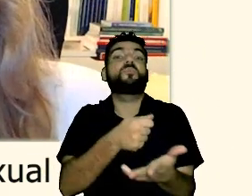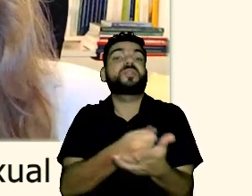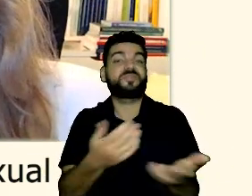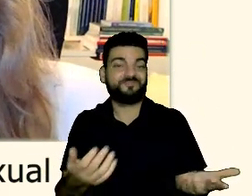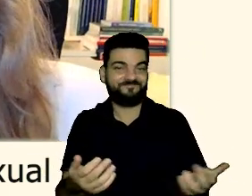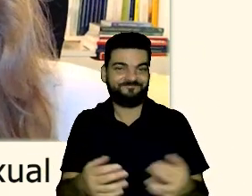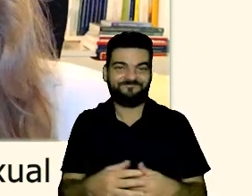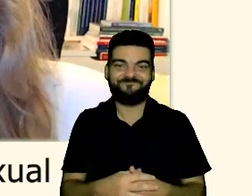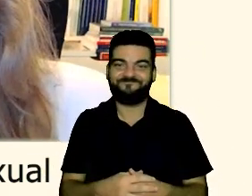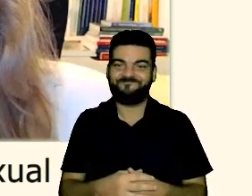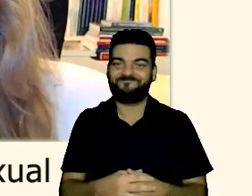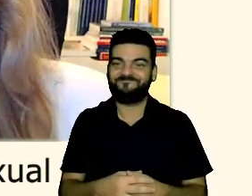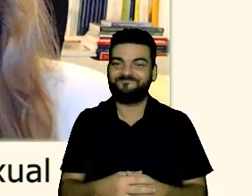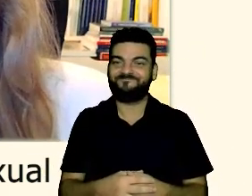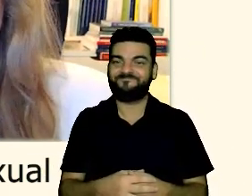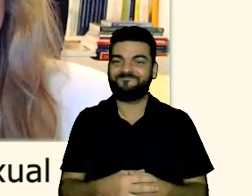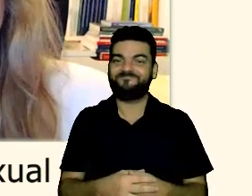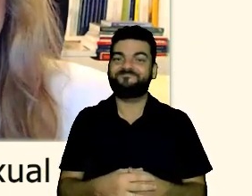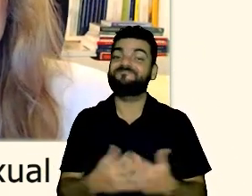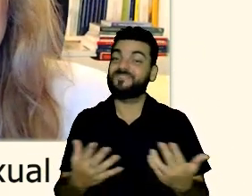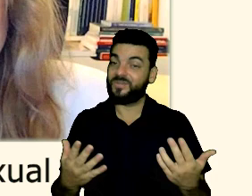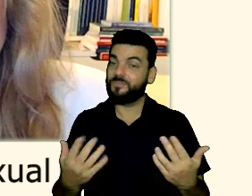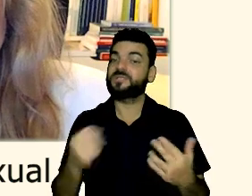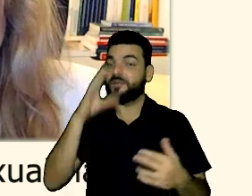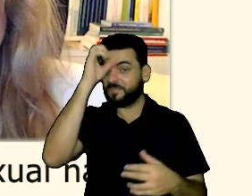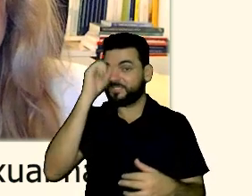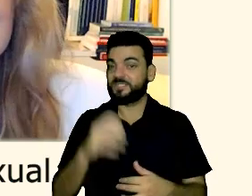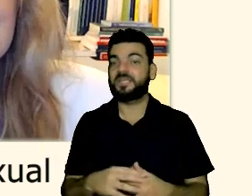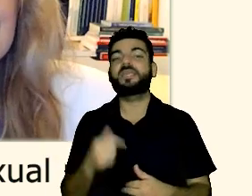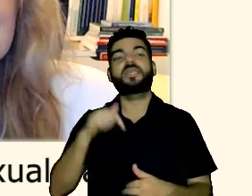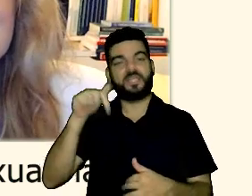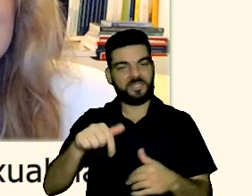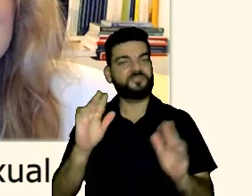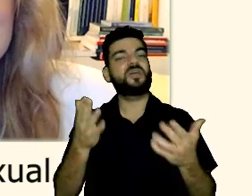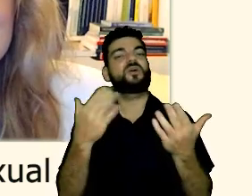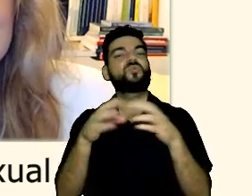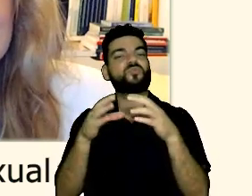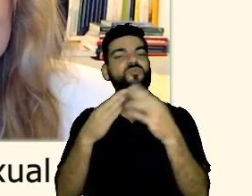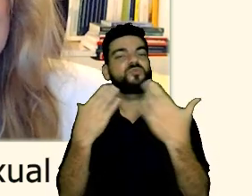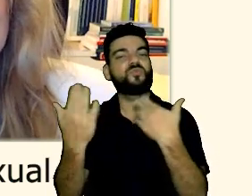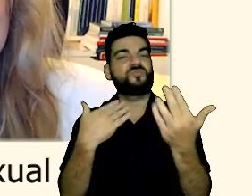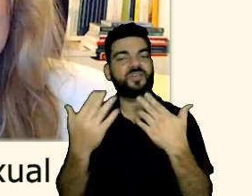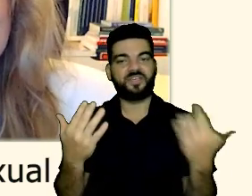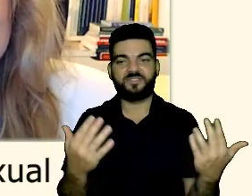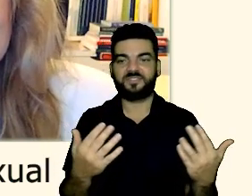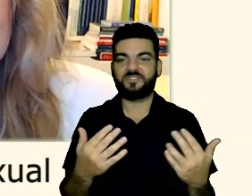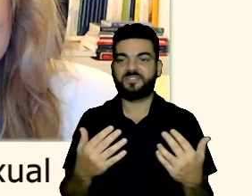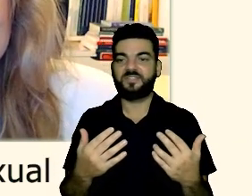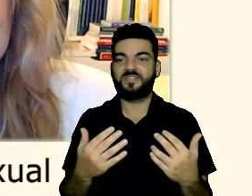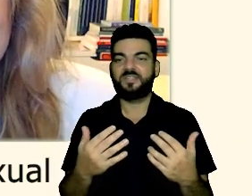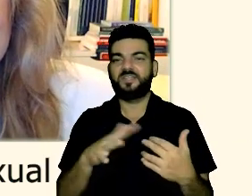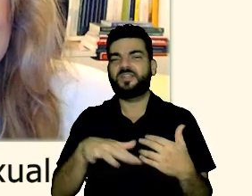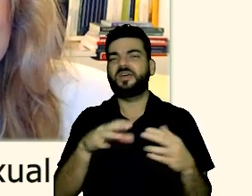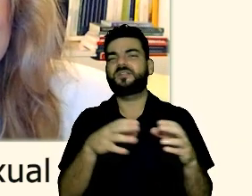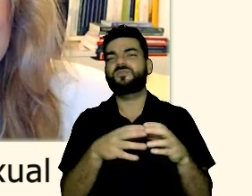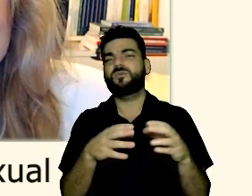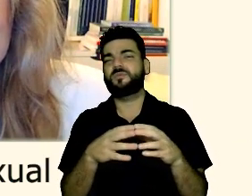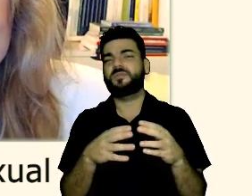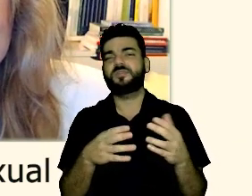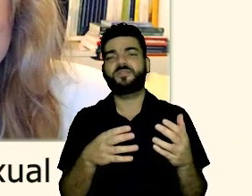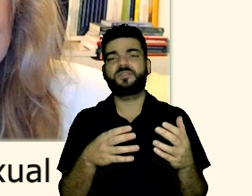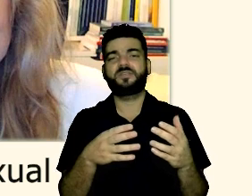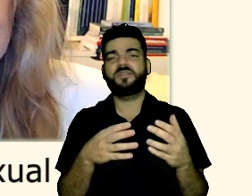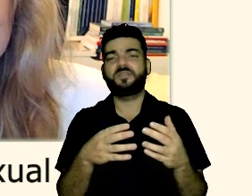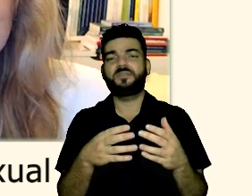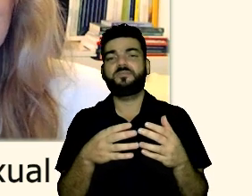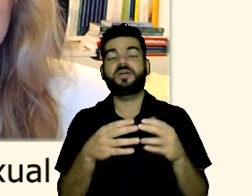equipe ferramentas para poder estar fazendo esse tipo de cobrança, né? Então, até falando um pouquinho sobre o trabalho da